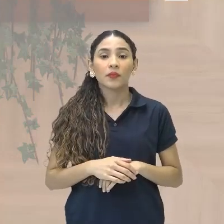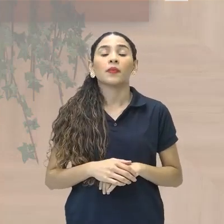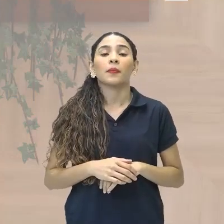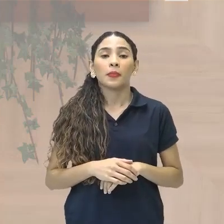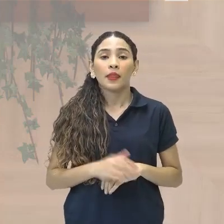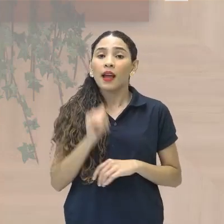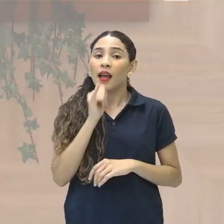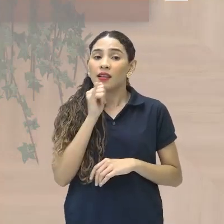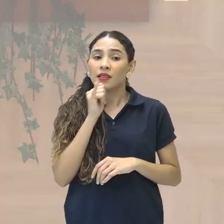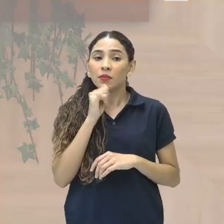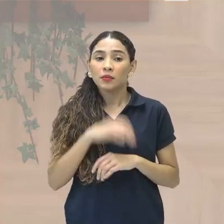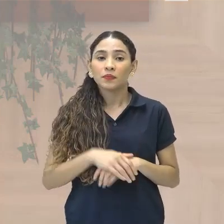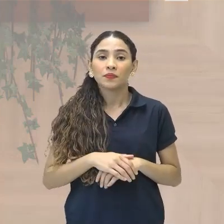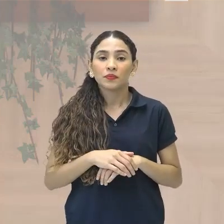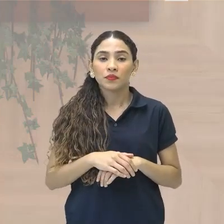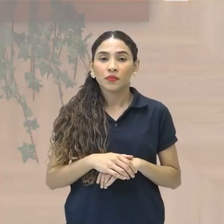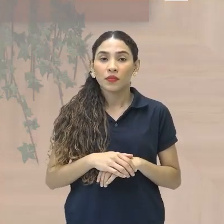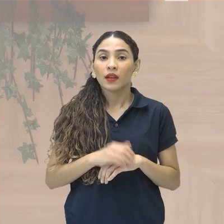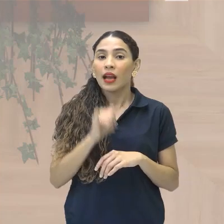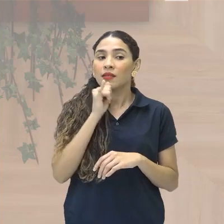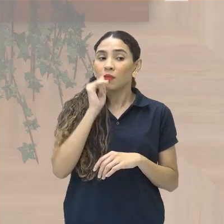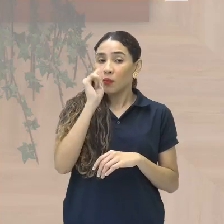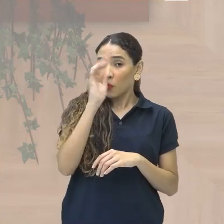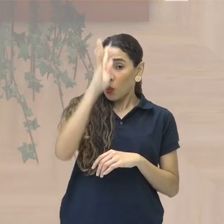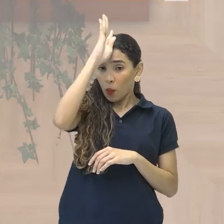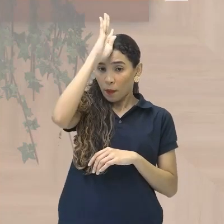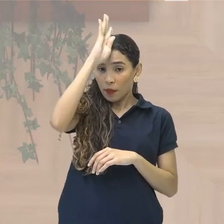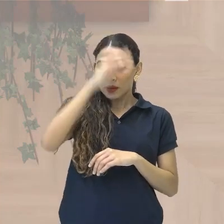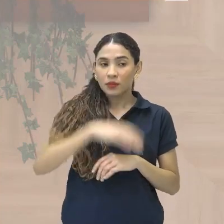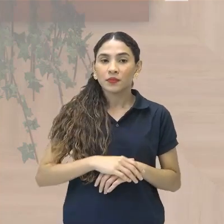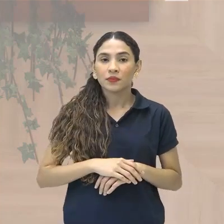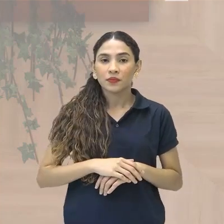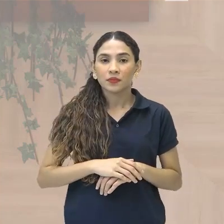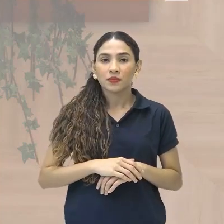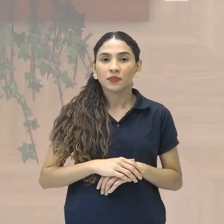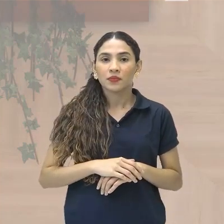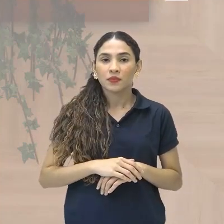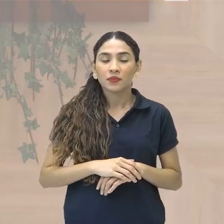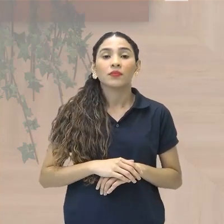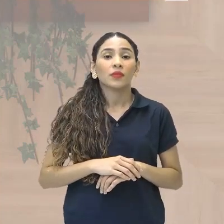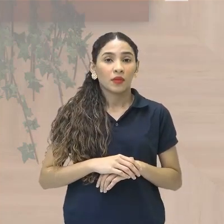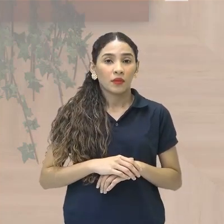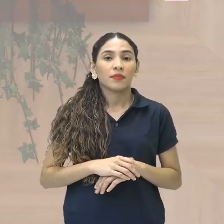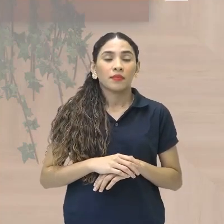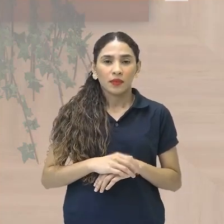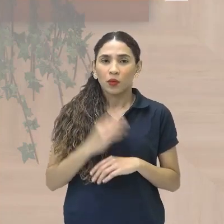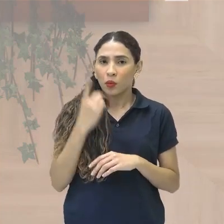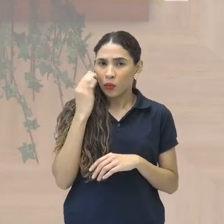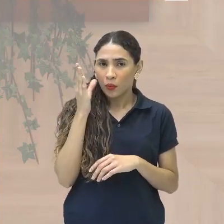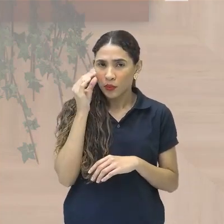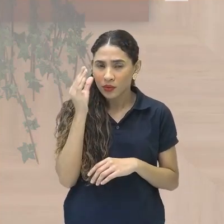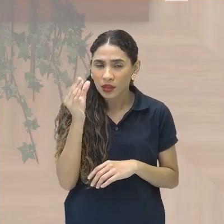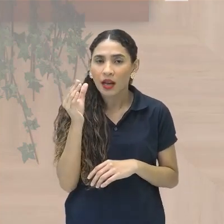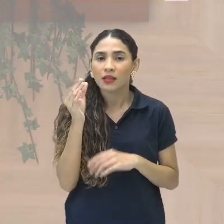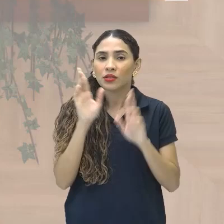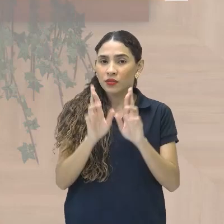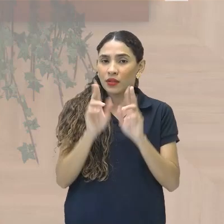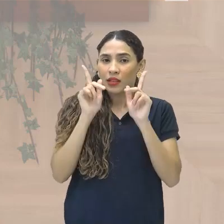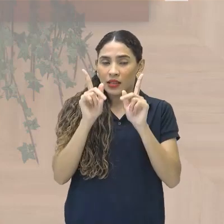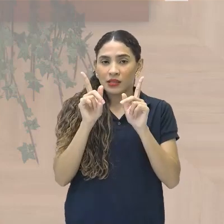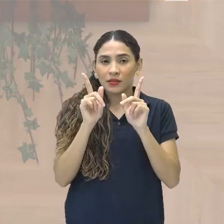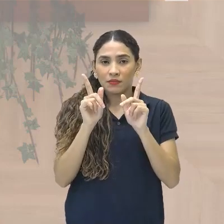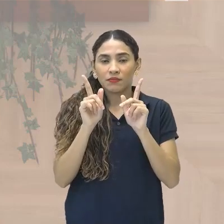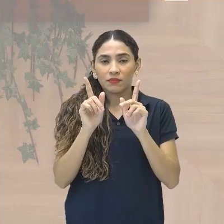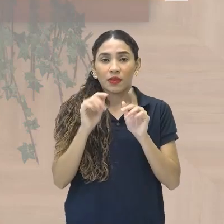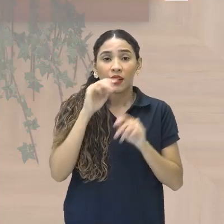perceber que quando os romanos, olha só, gravem bem isso daí, é uma curiosidade bem legal para entender a diferença entre